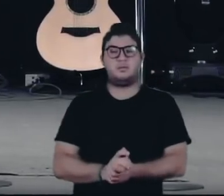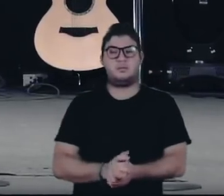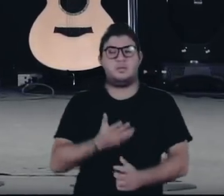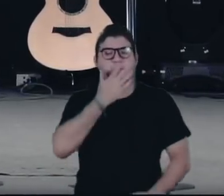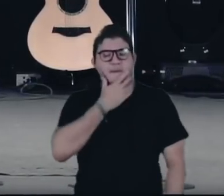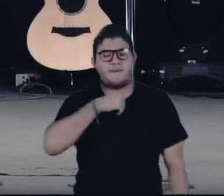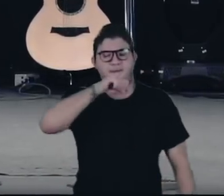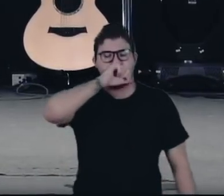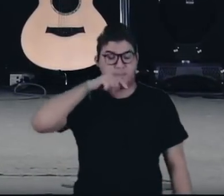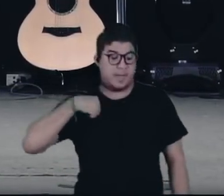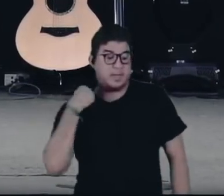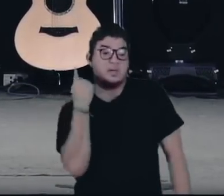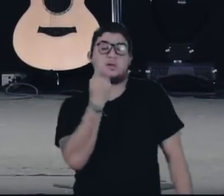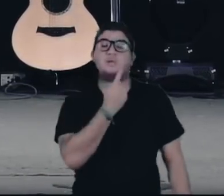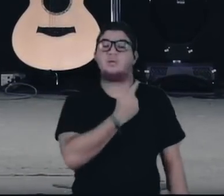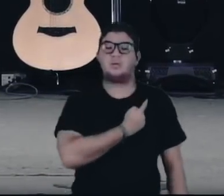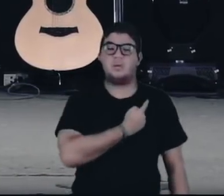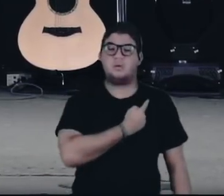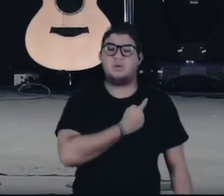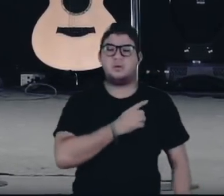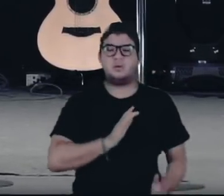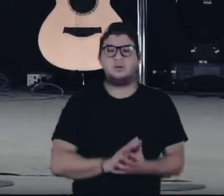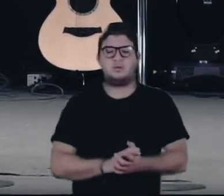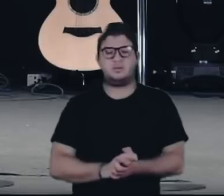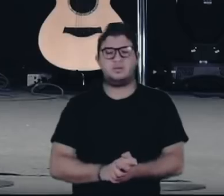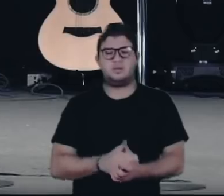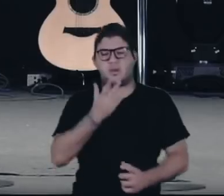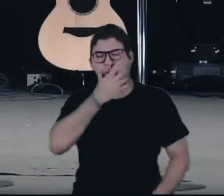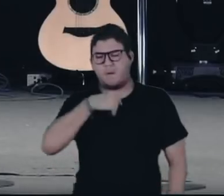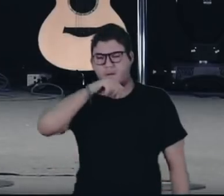Pai Nosso. Não é Pai Meu, não?